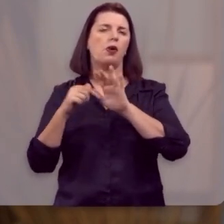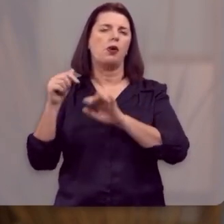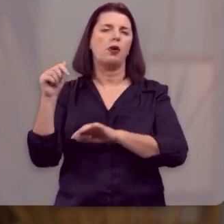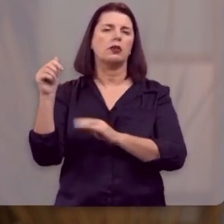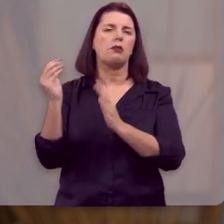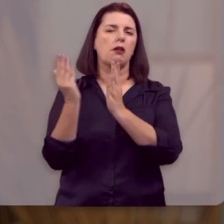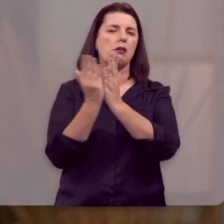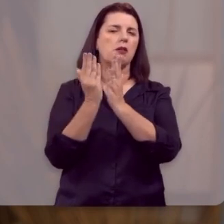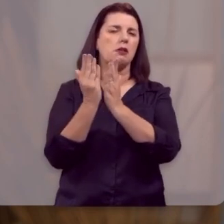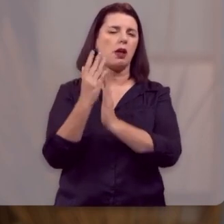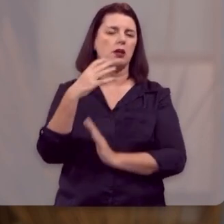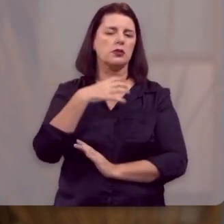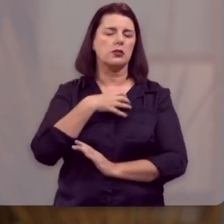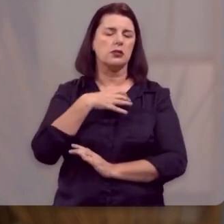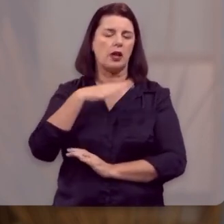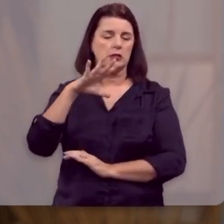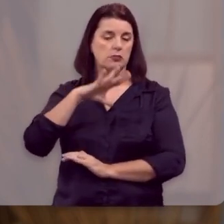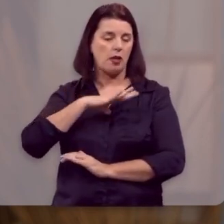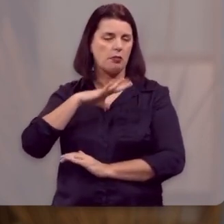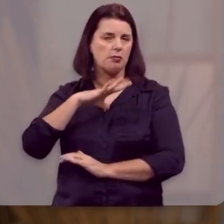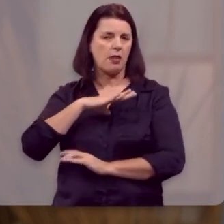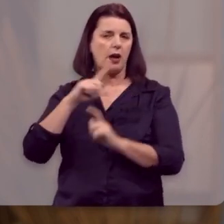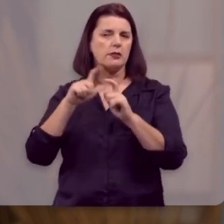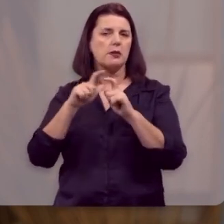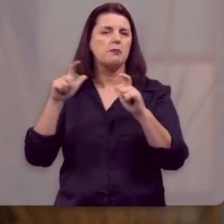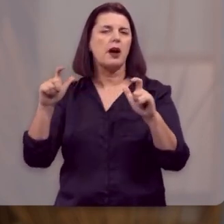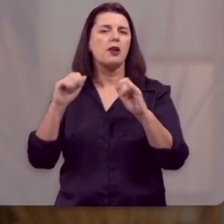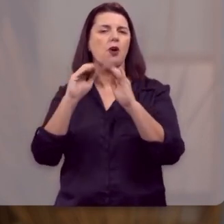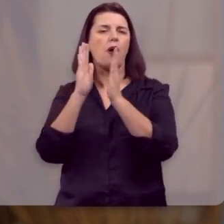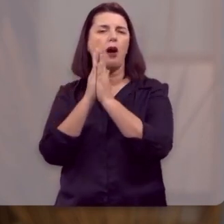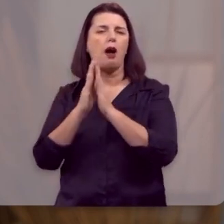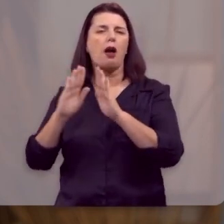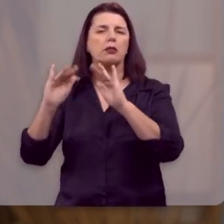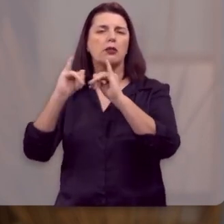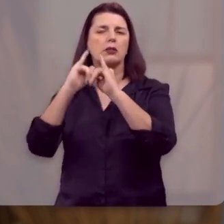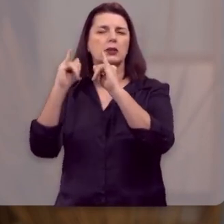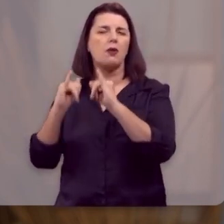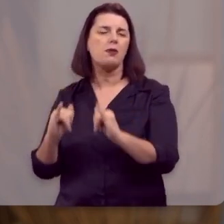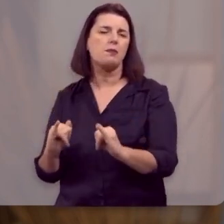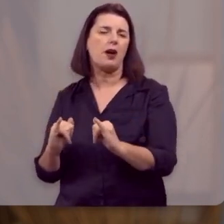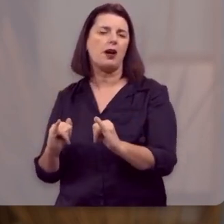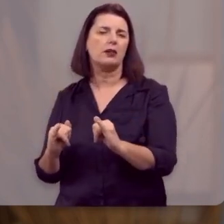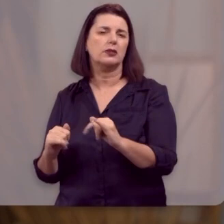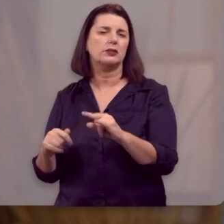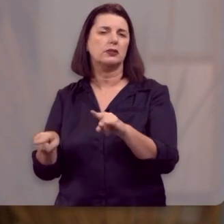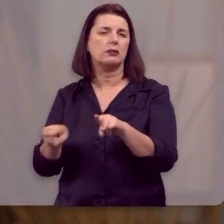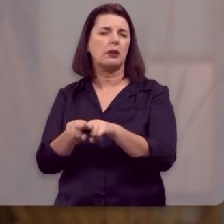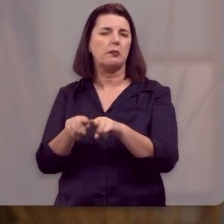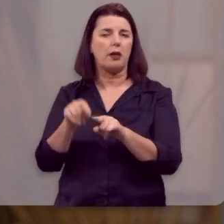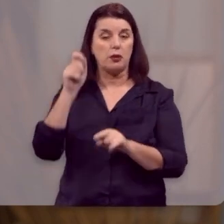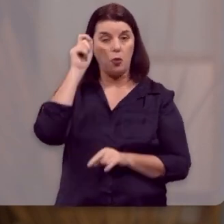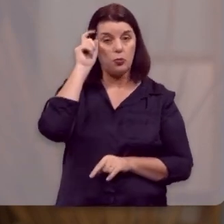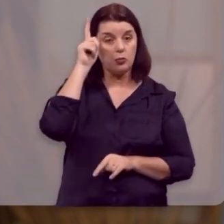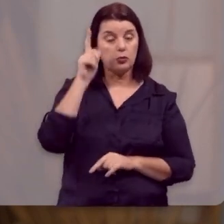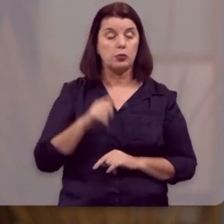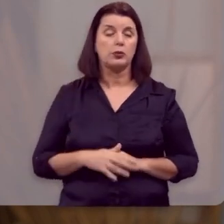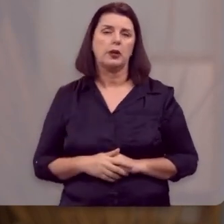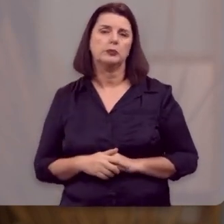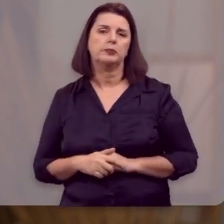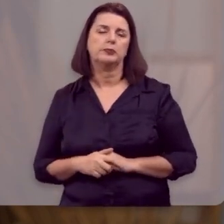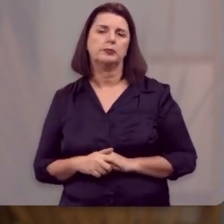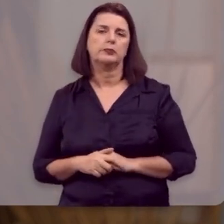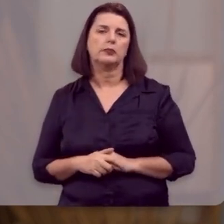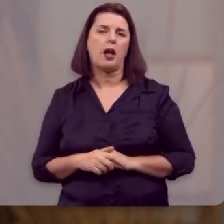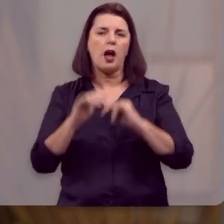no topo da cidade mais idólatra do mundo, ao mesmo tempo mais culta do mundo,